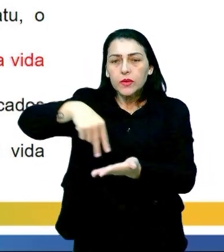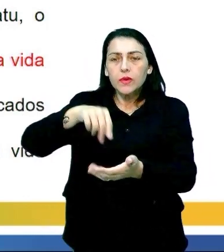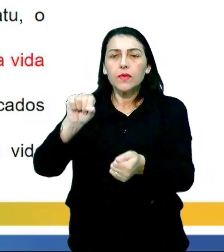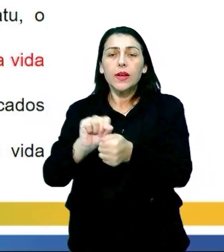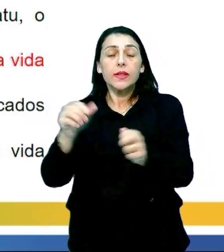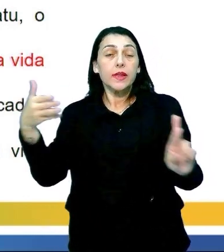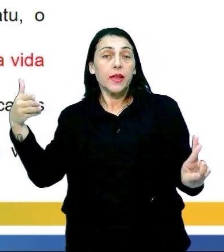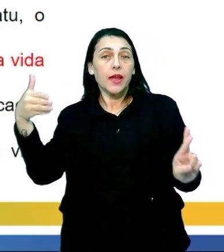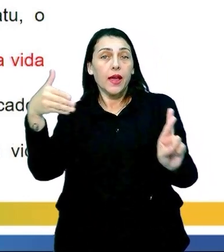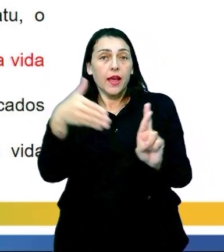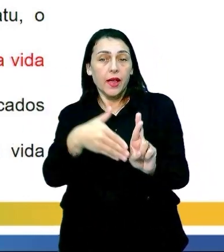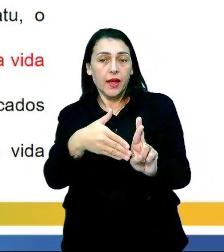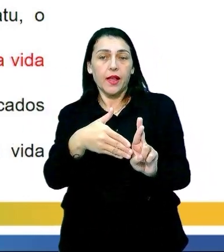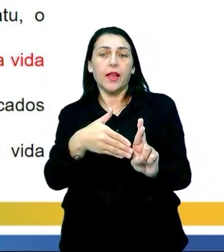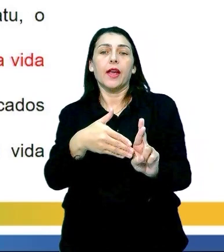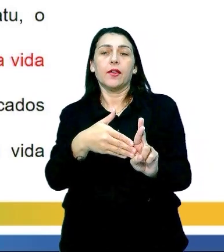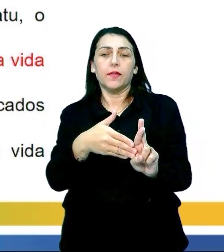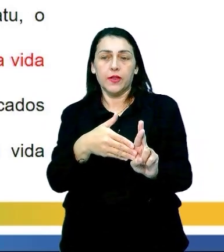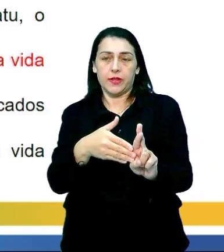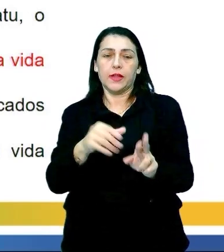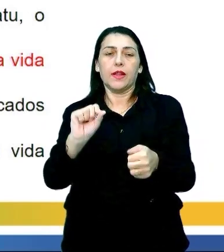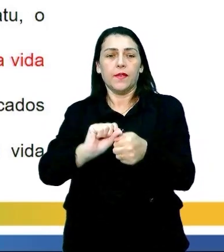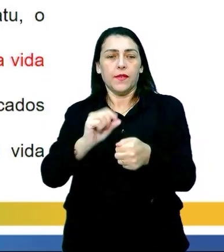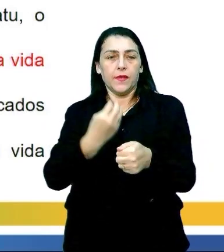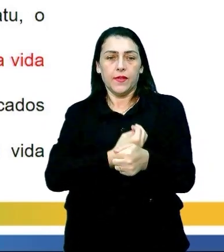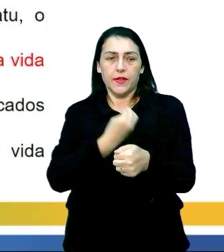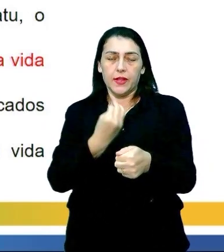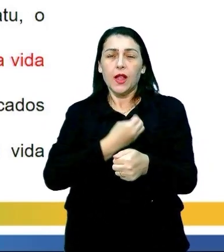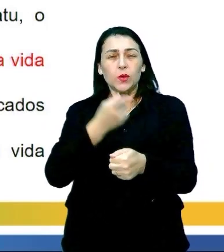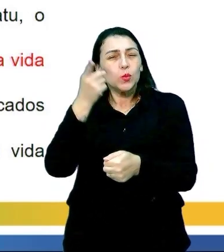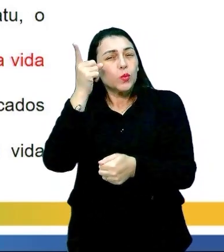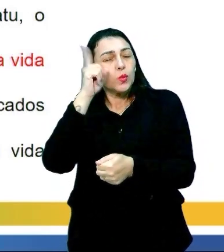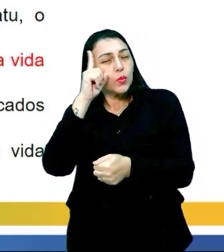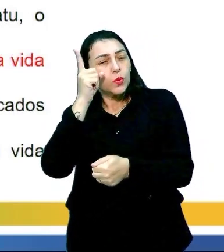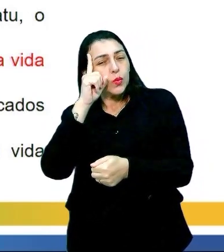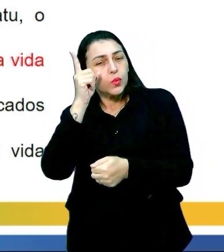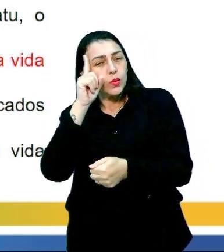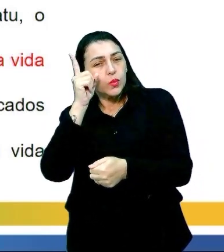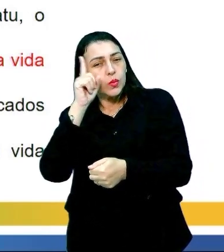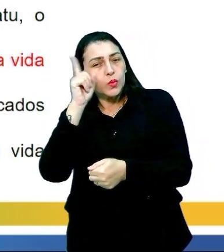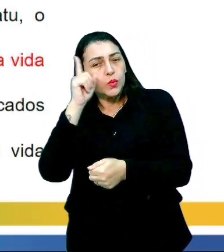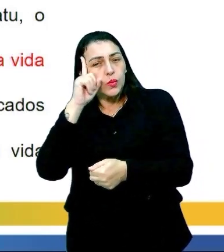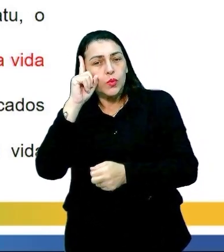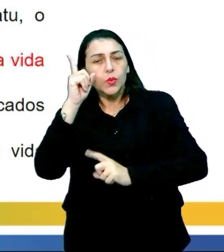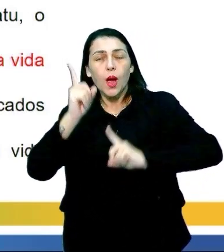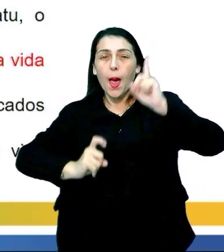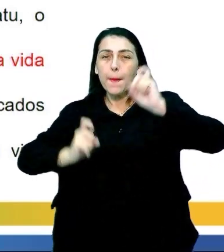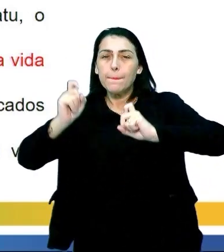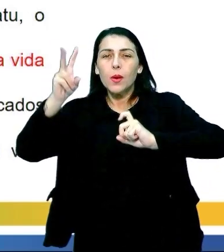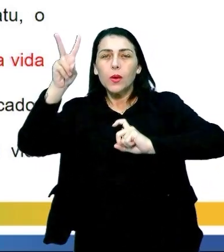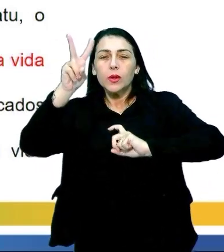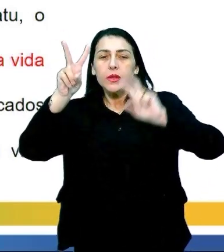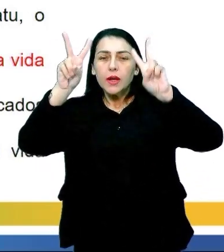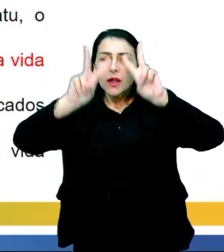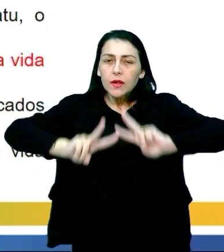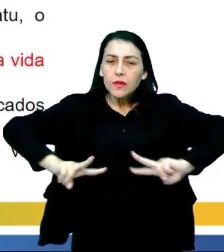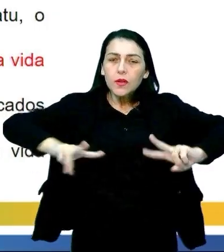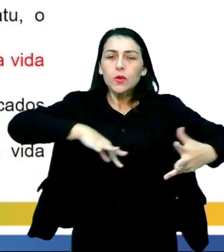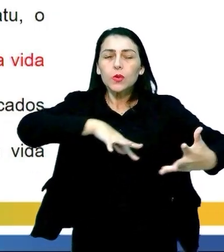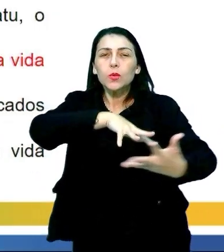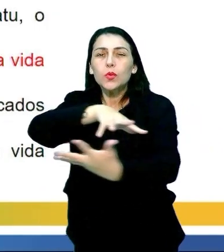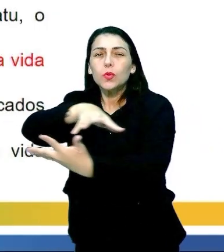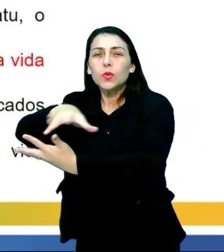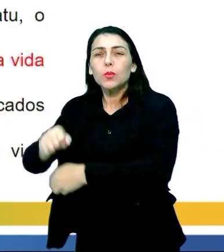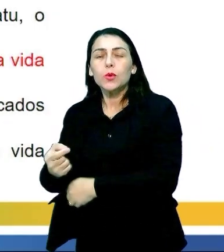manifestações da dança, são contextuais, pois seus gestos e coreografias fazem referência a situações da vida cotidiana e que